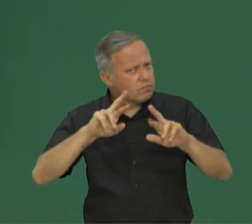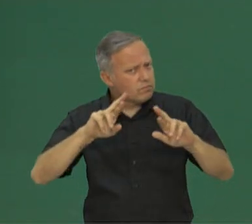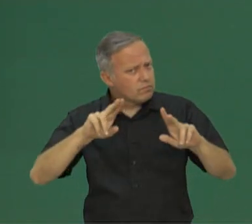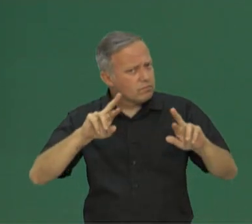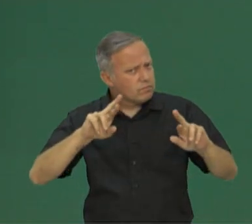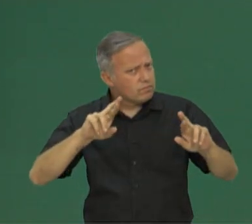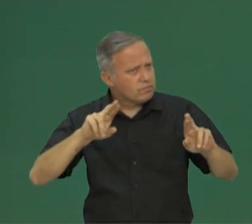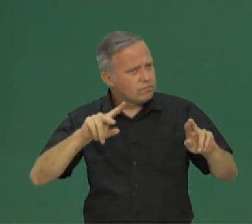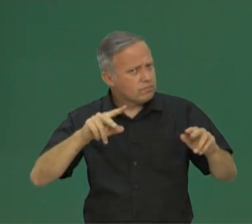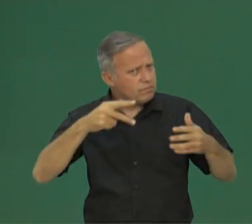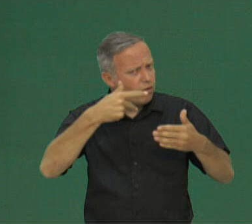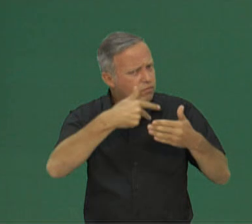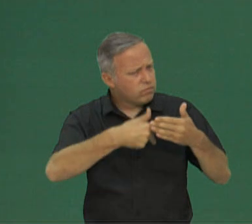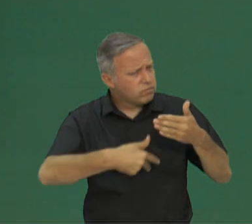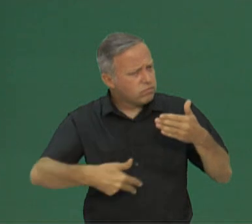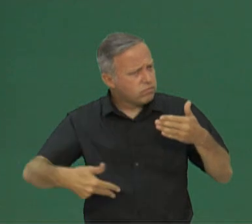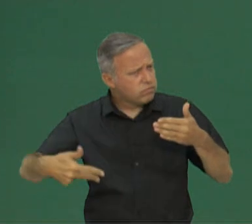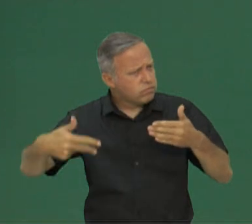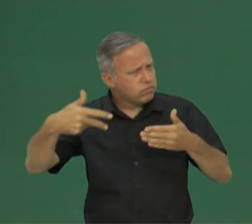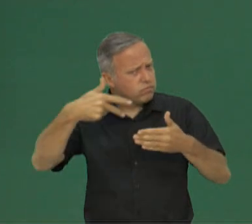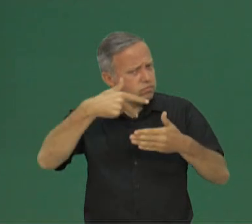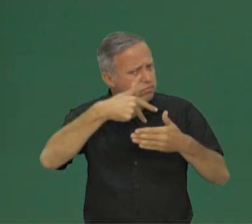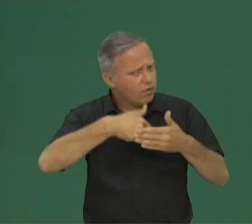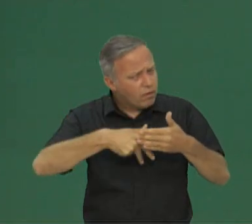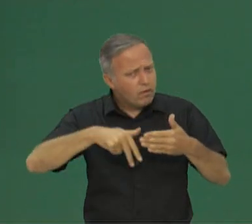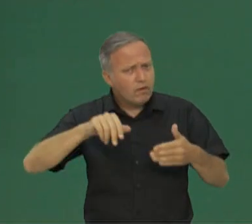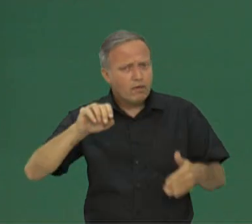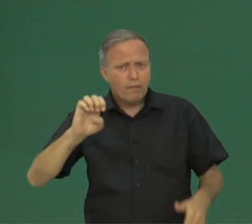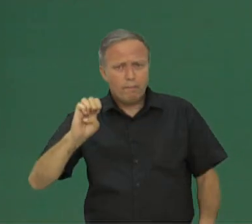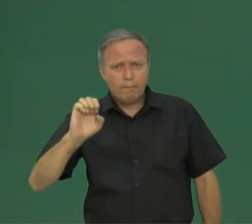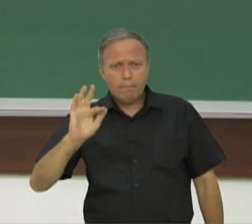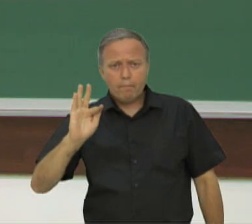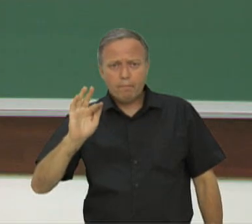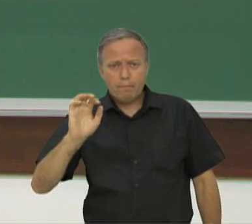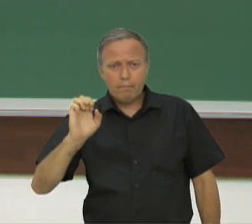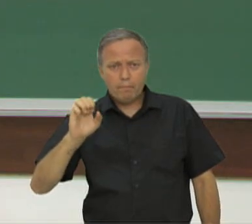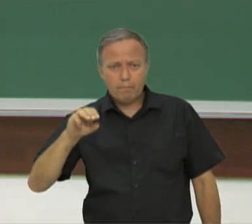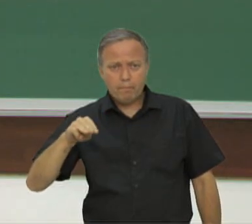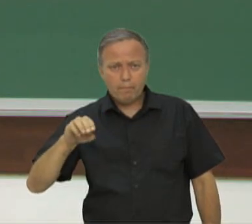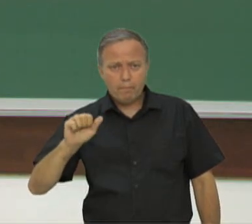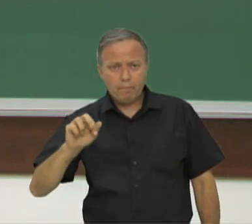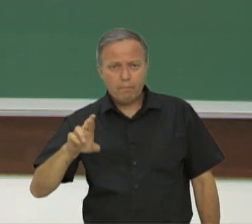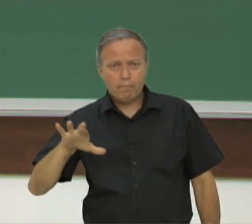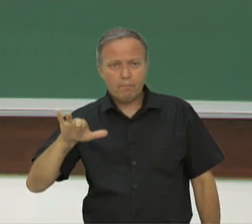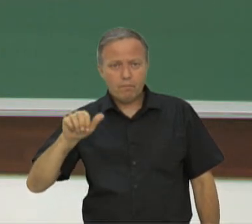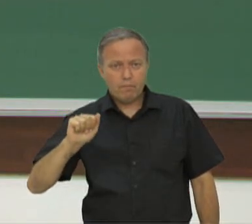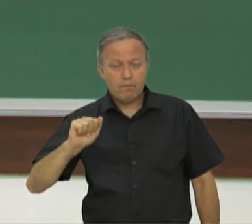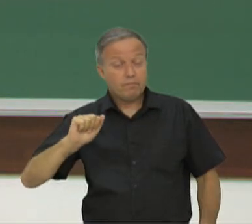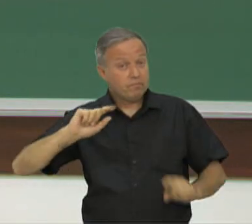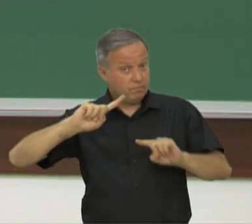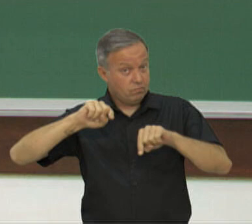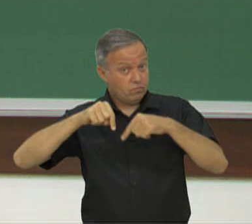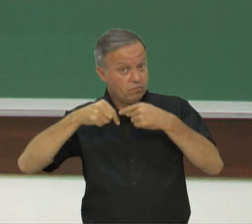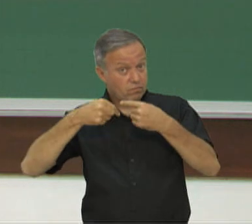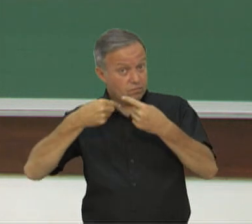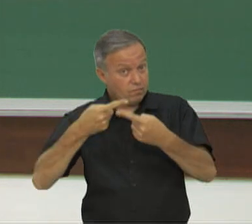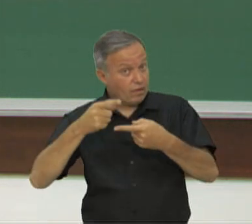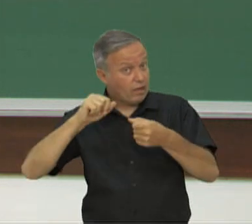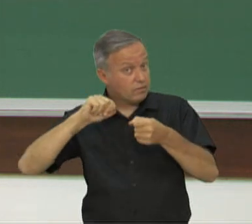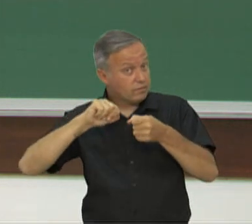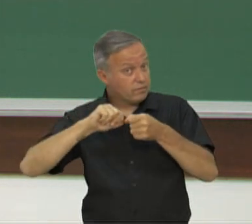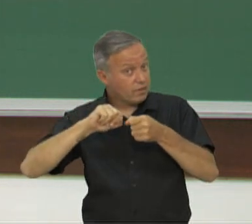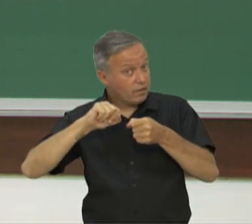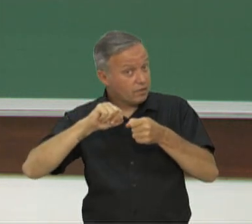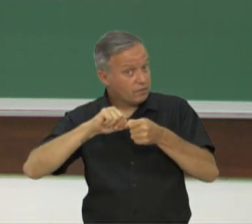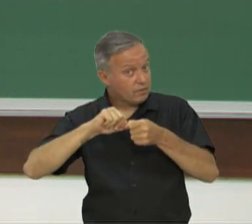artísticas que são consideradas arte efêmeras. A gente vai ver outras formas de se fazer arte